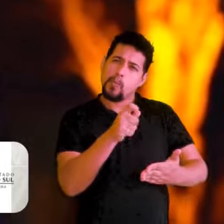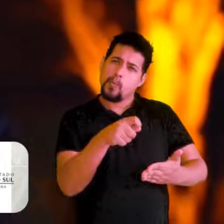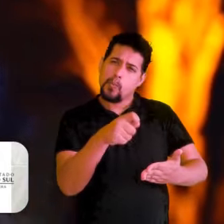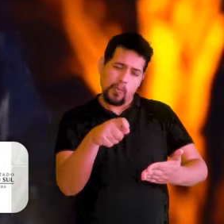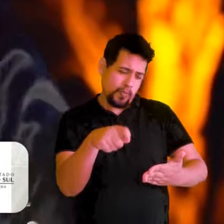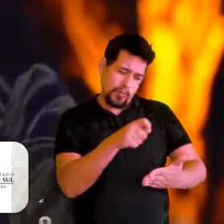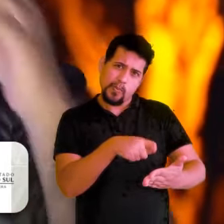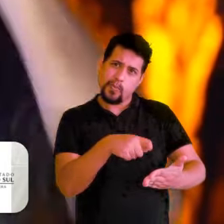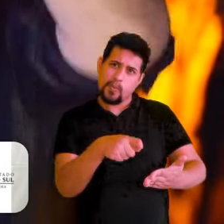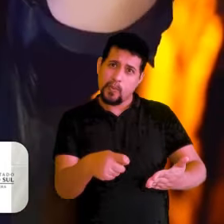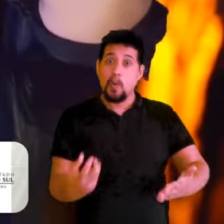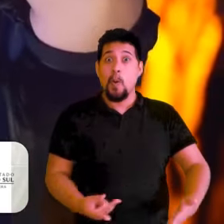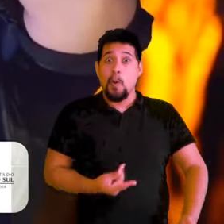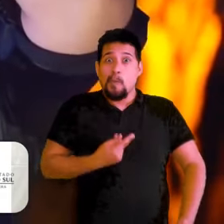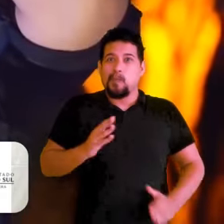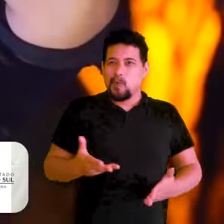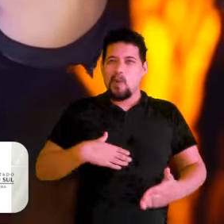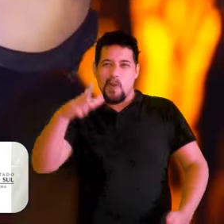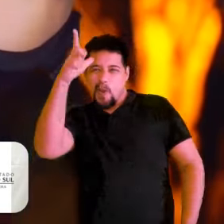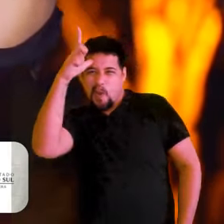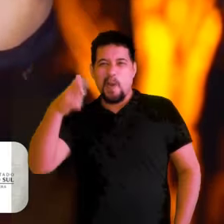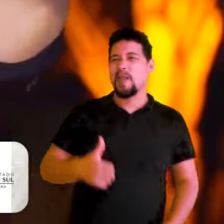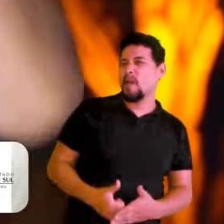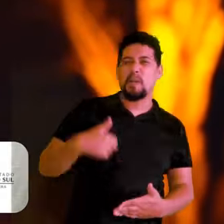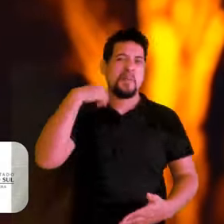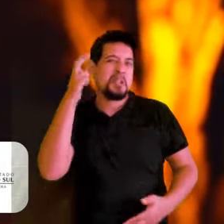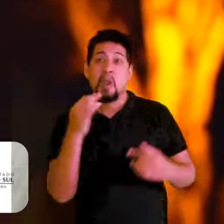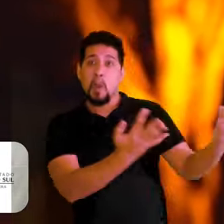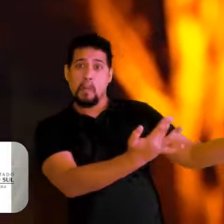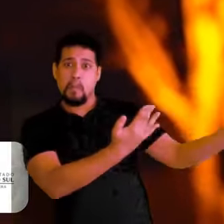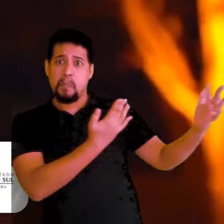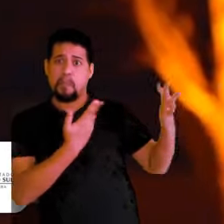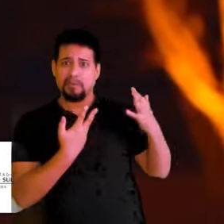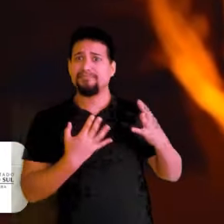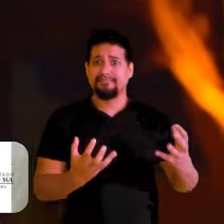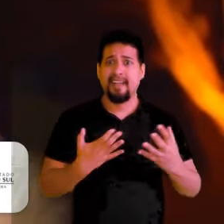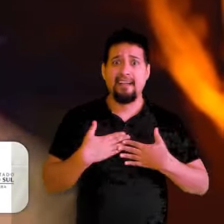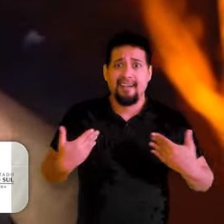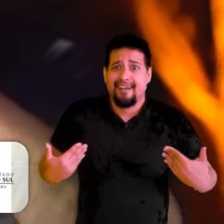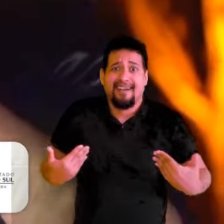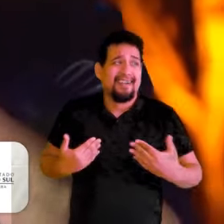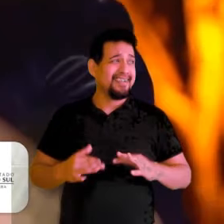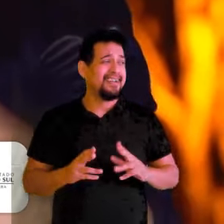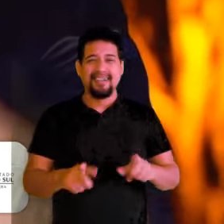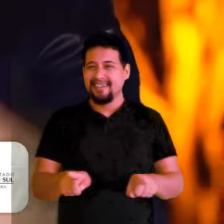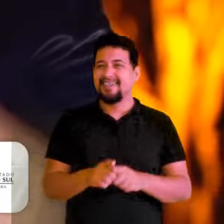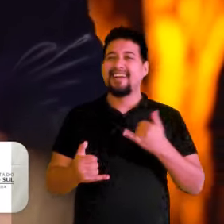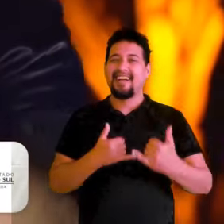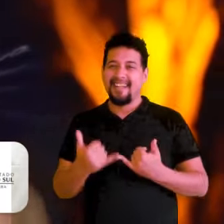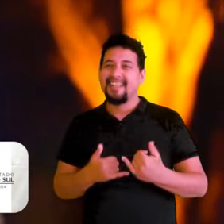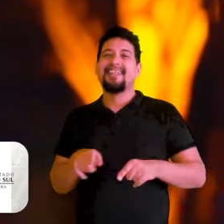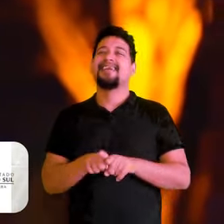6 dezenas, hoje loiras e morenas correm atrás da minha pessoa. O caso era de morte, resolvi tentar a sorte num desse